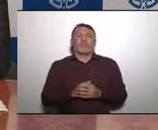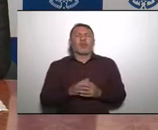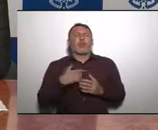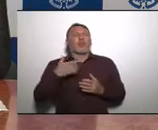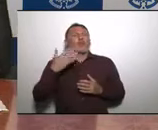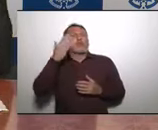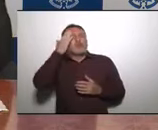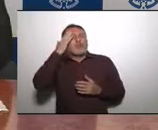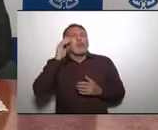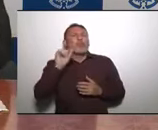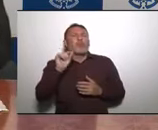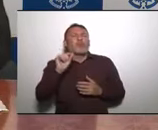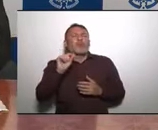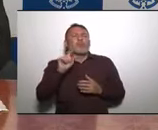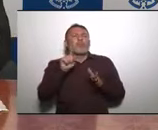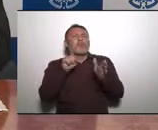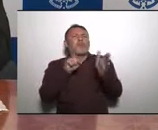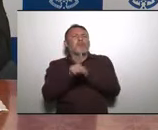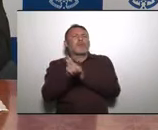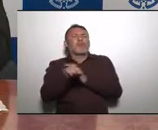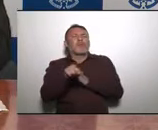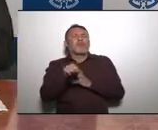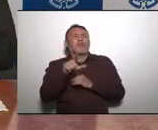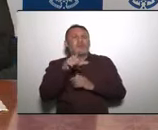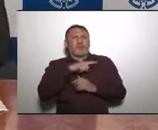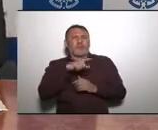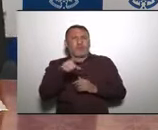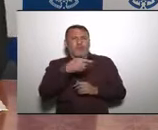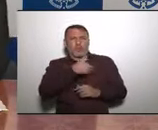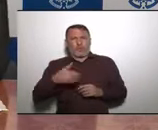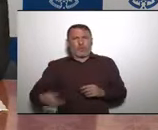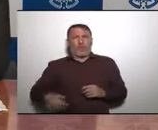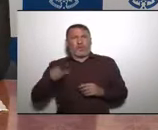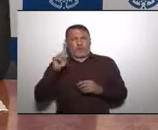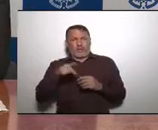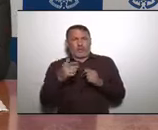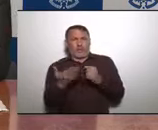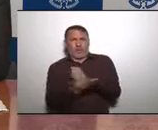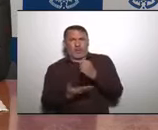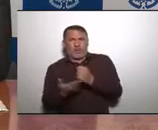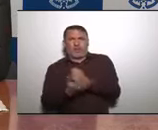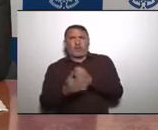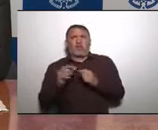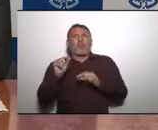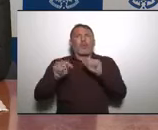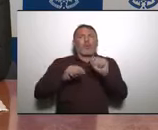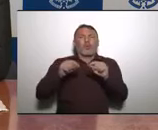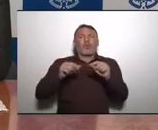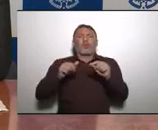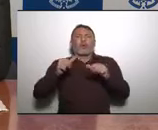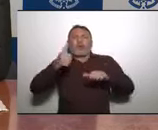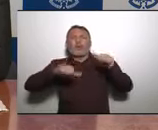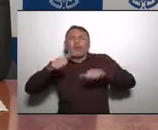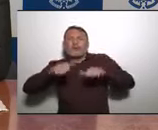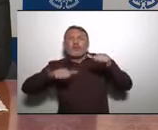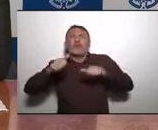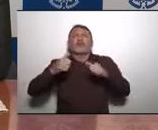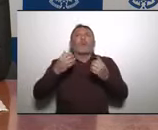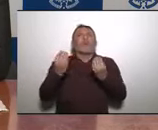gostaria de ver, de saber quais são as bases em que está sendo analisado isso com essas entidades, porque a gente